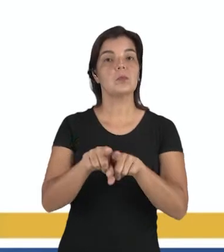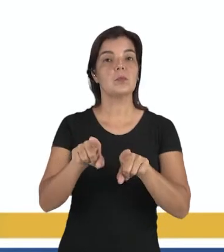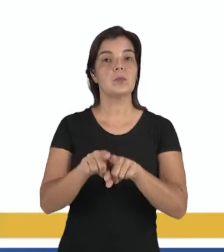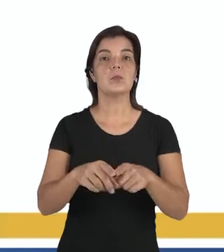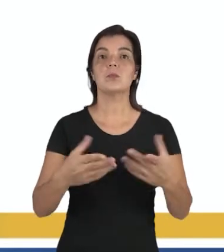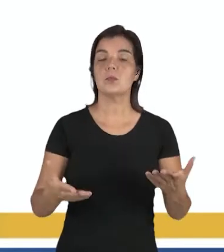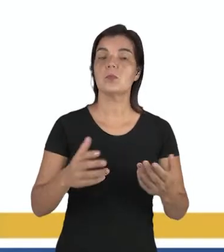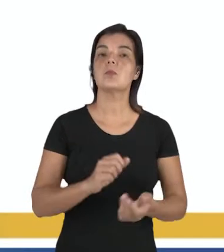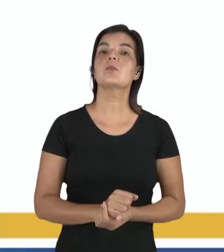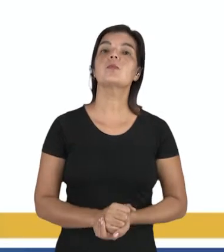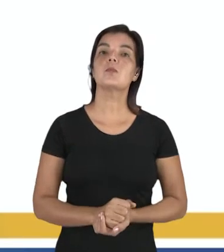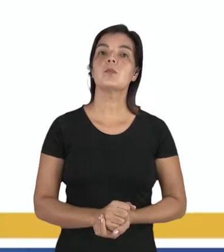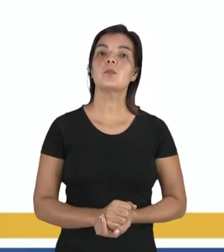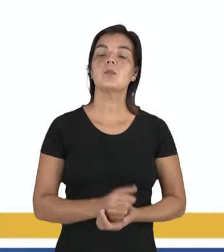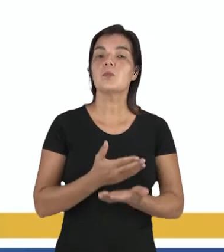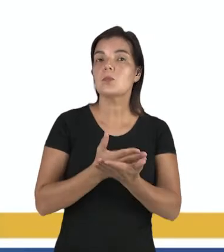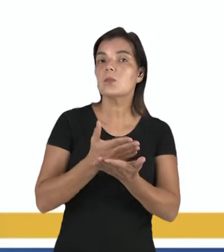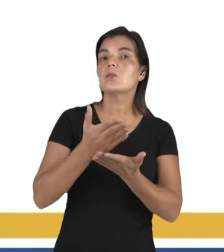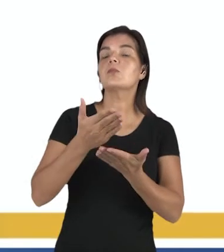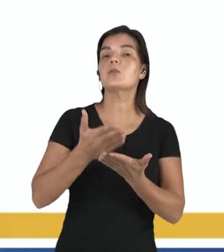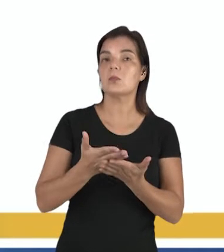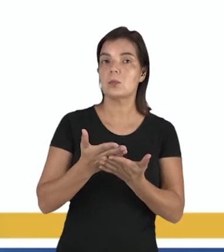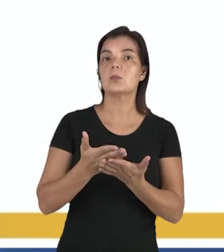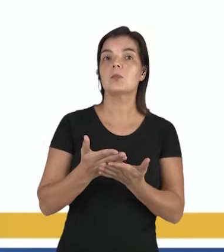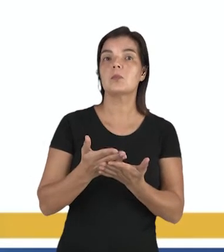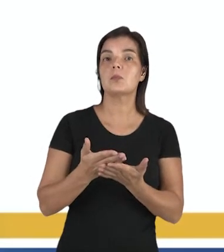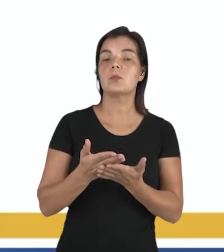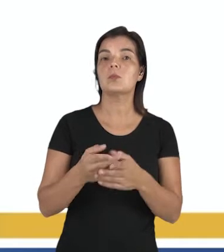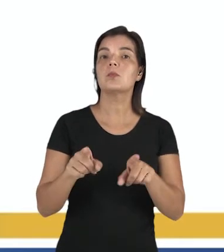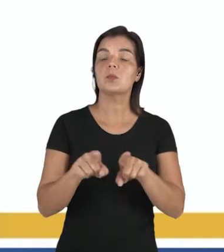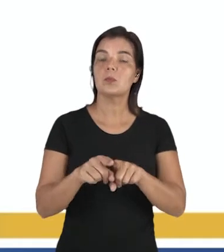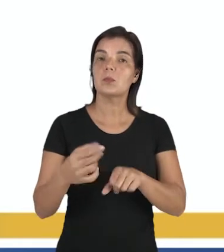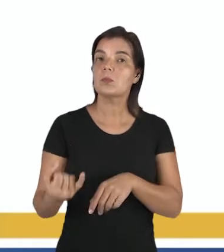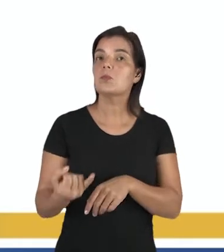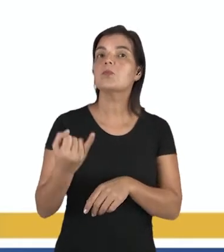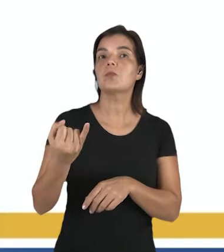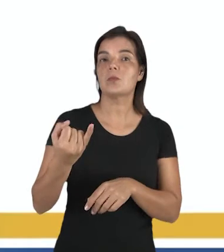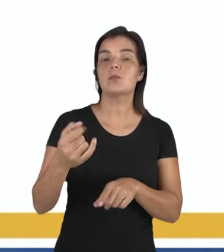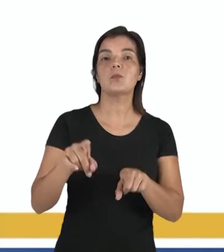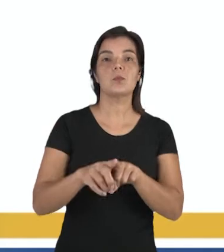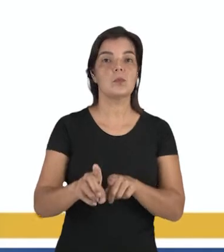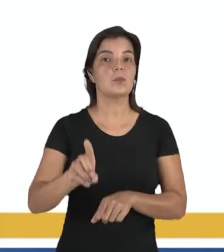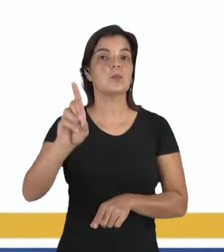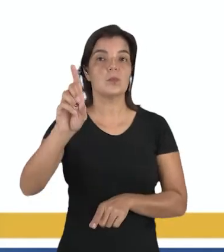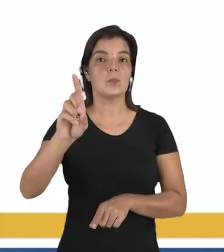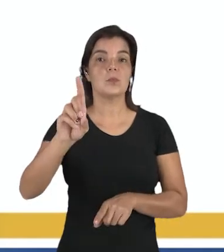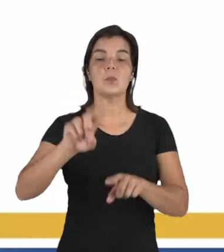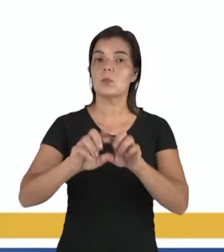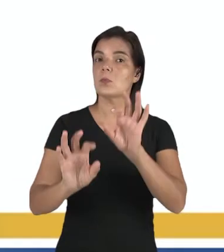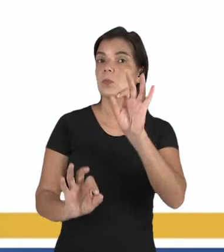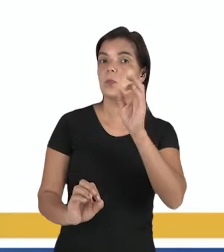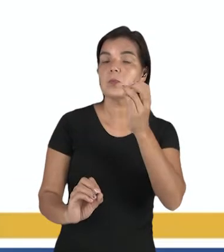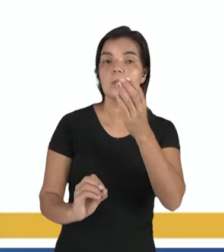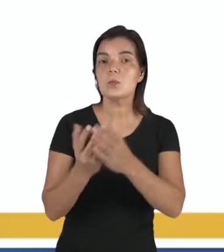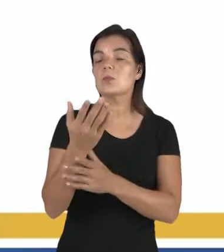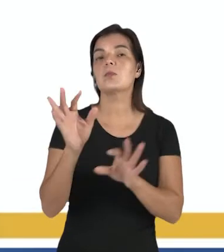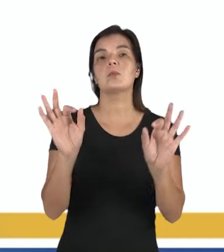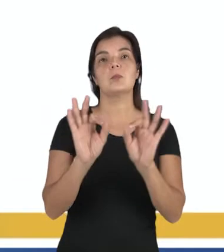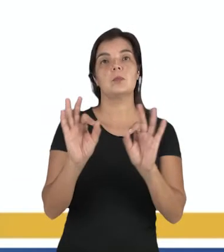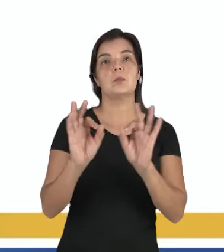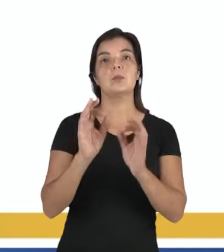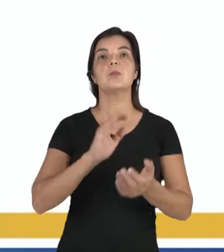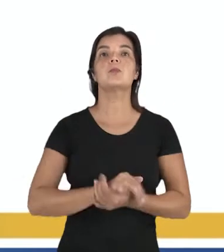si mesma, é a causa inicial que é incausada. Ele criou, mas ele não é criado. Então está